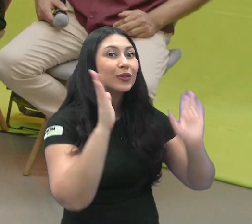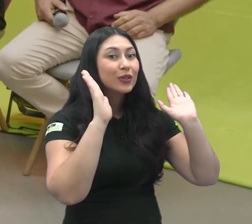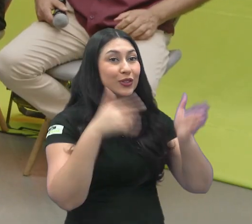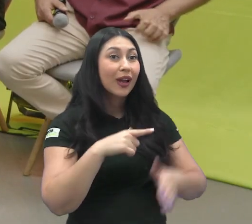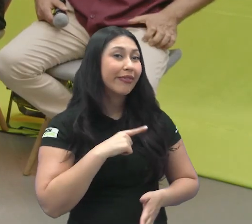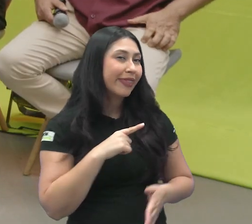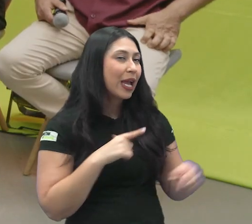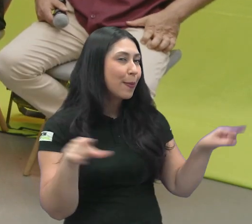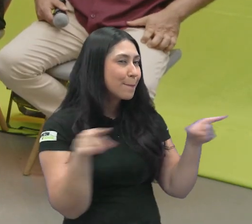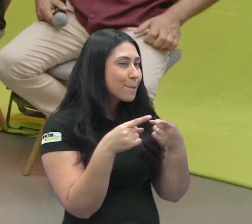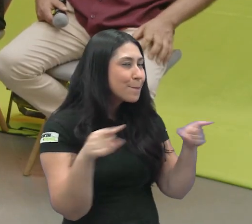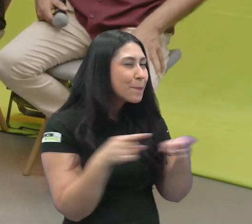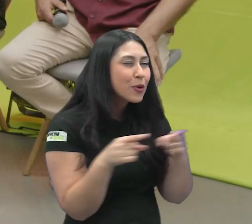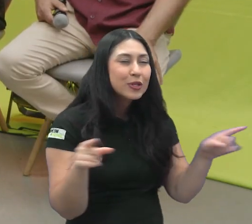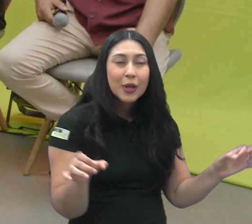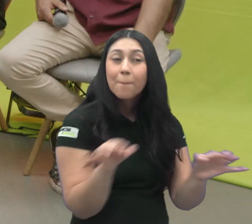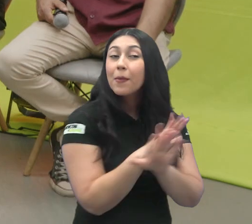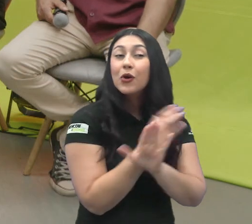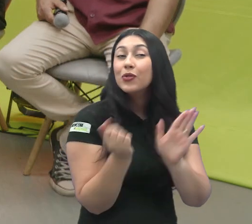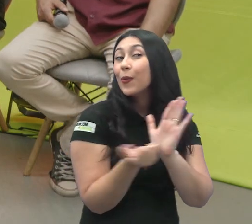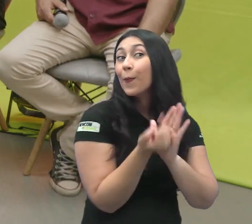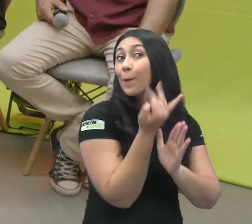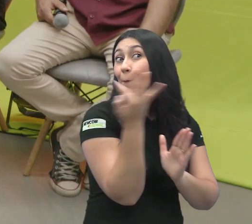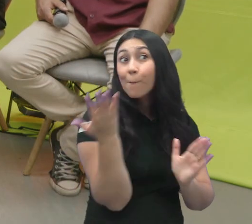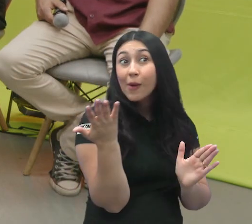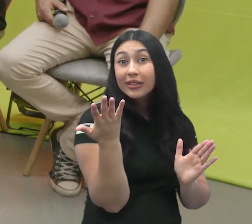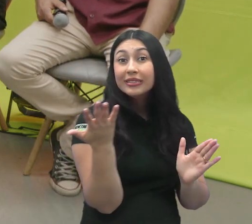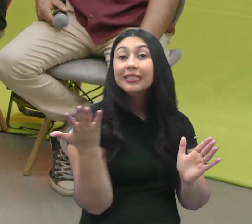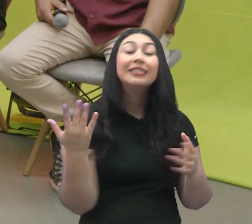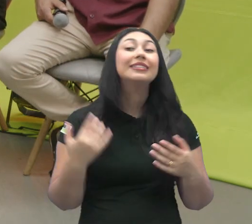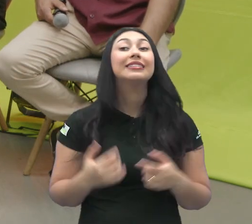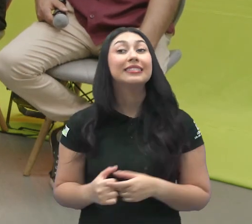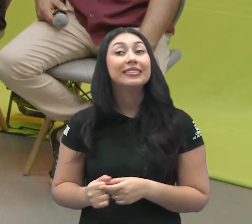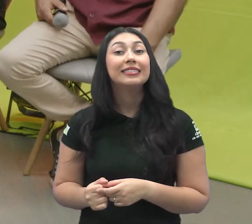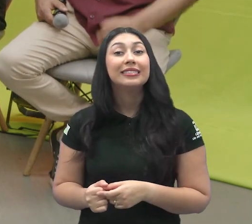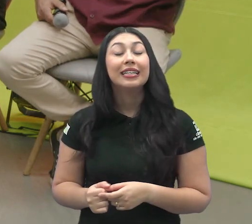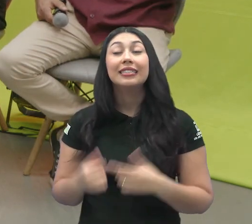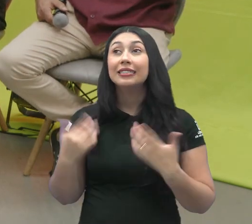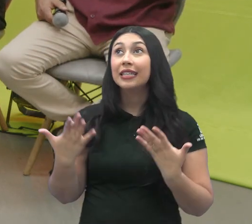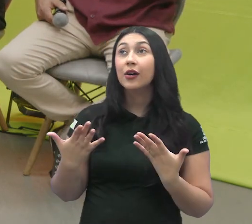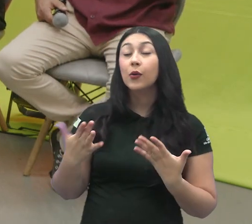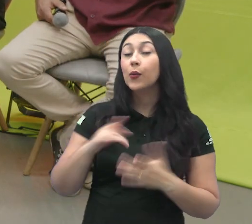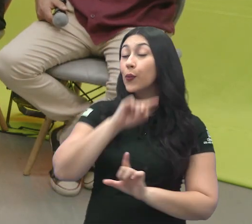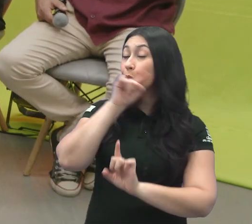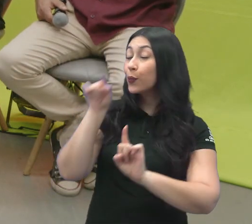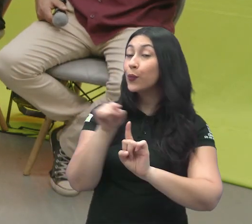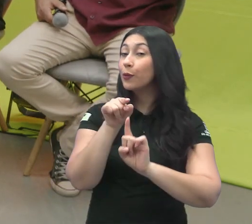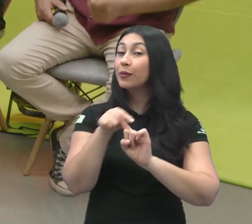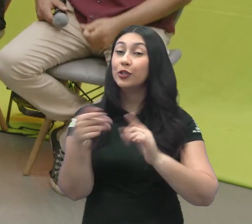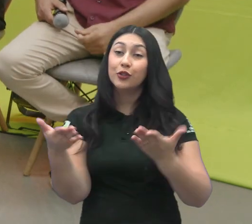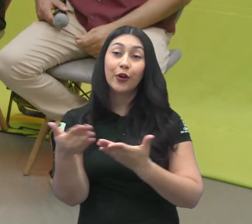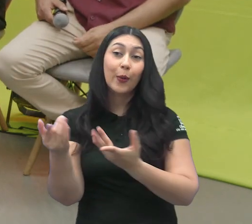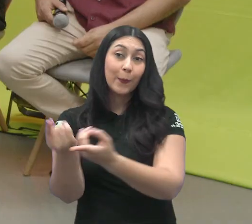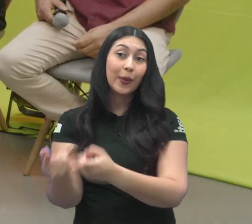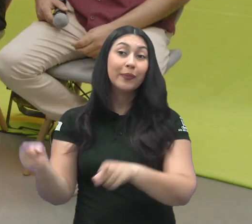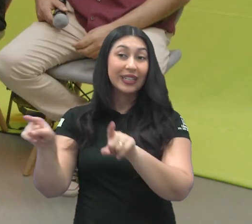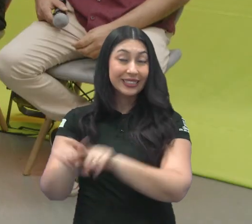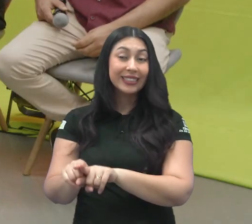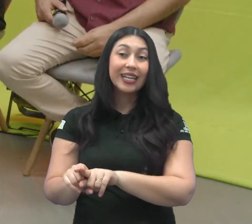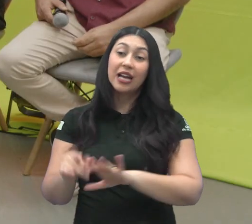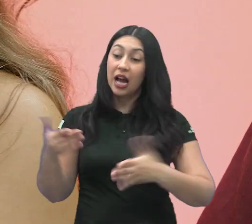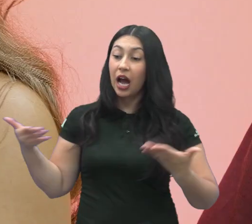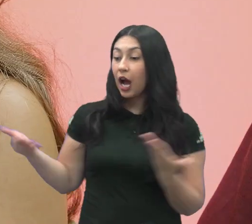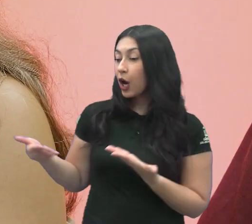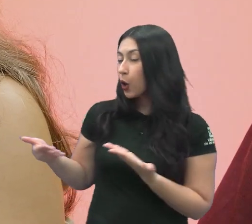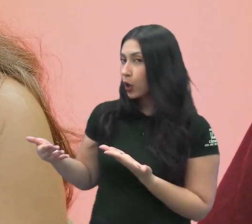ou quantas músicas? Já está pensando em quantas músicas vão ter esse segundo disco? Já tem. A ideia é que seja agora uma contribuição. Então, esse primeiro